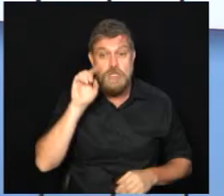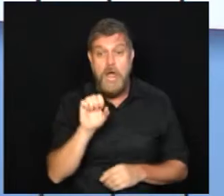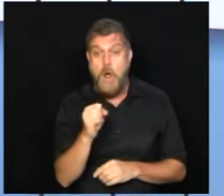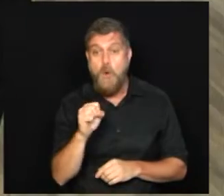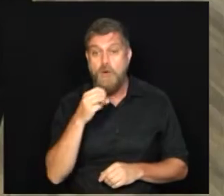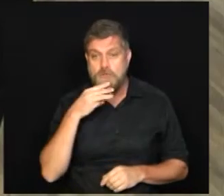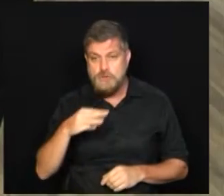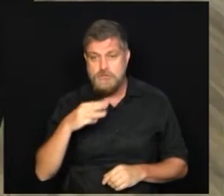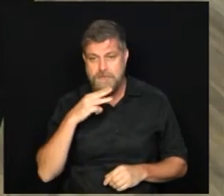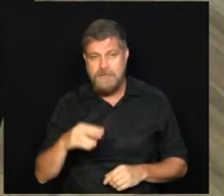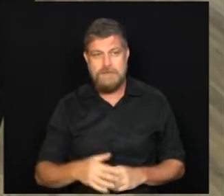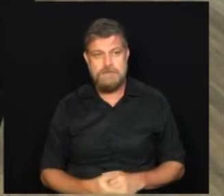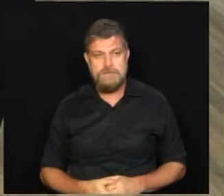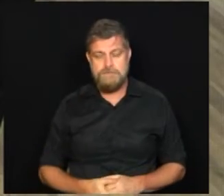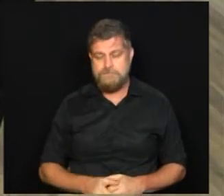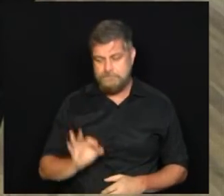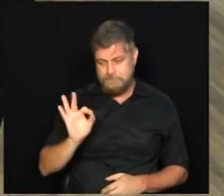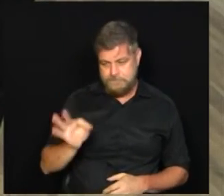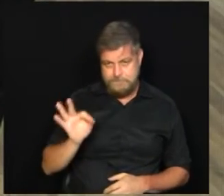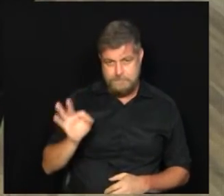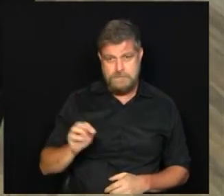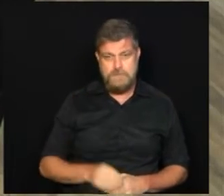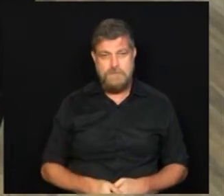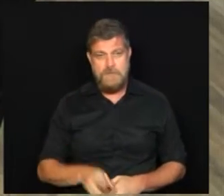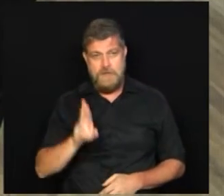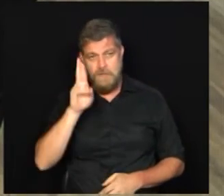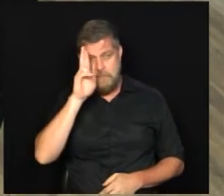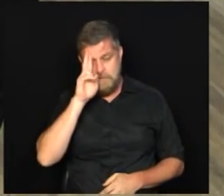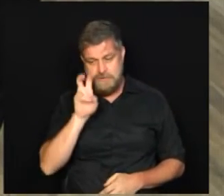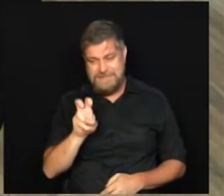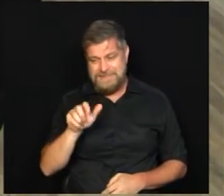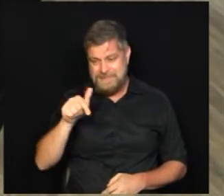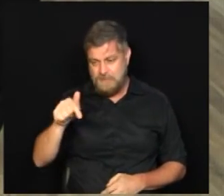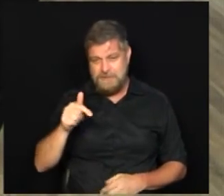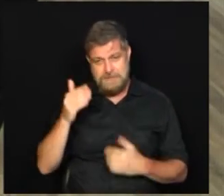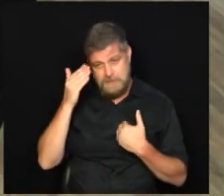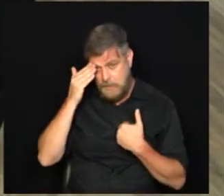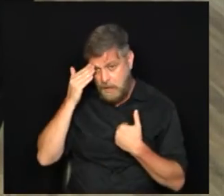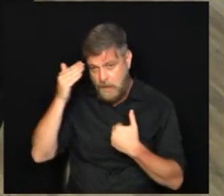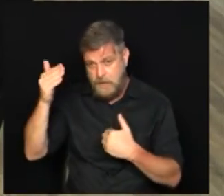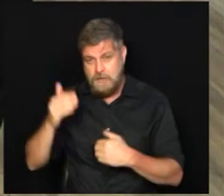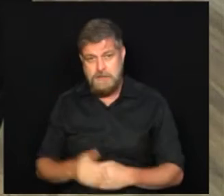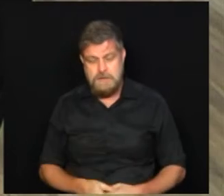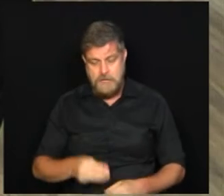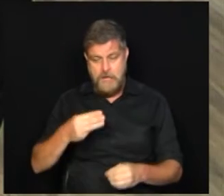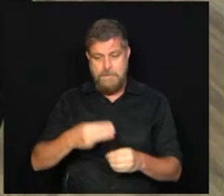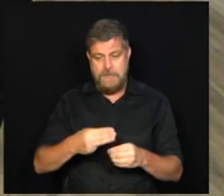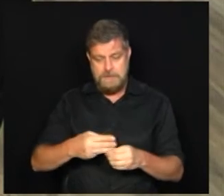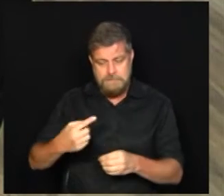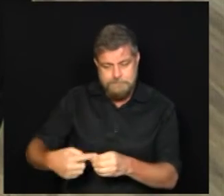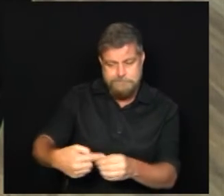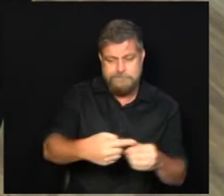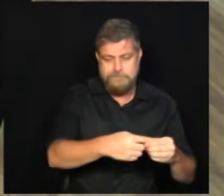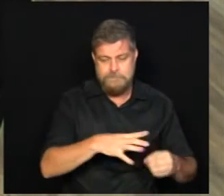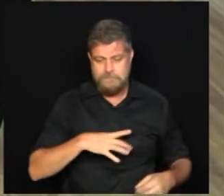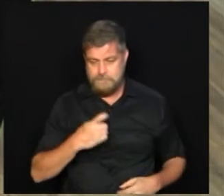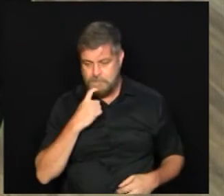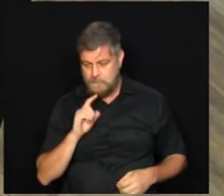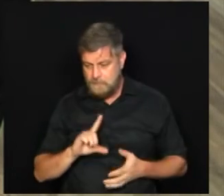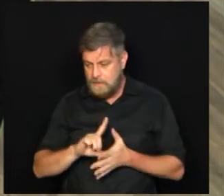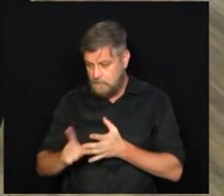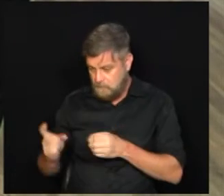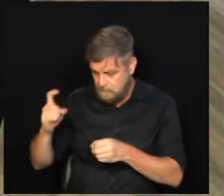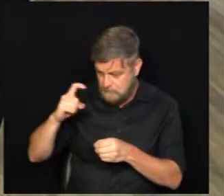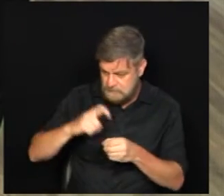Março Tá certo mina Abreu meio-dia e 57 e Agradeço pelas notícias da Metrópole de Campinas você